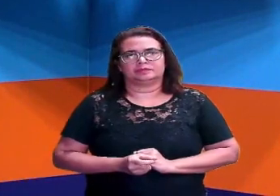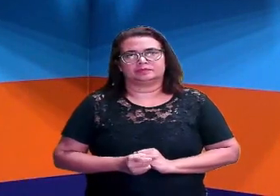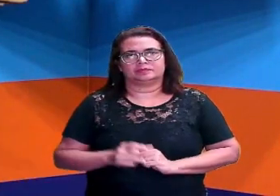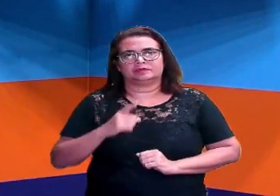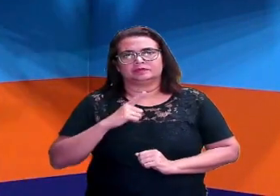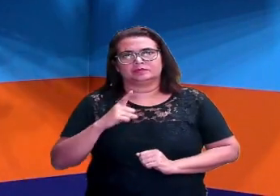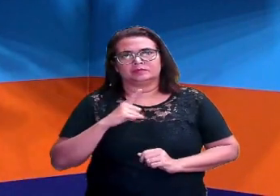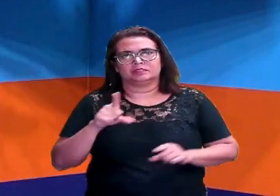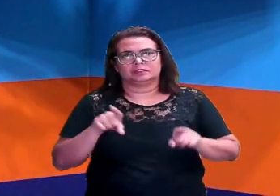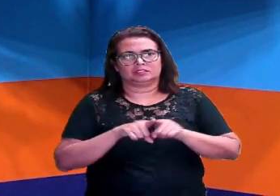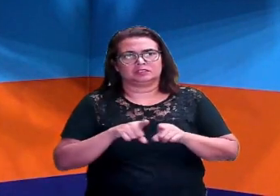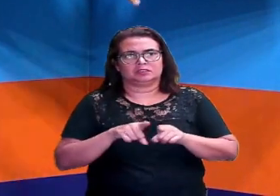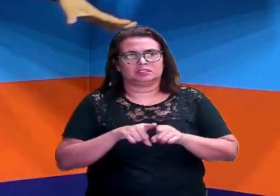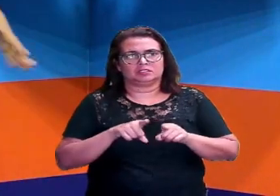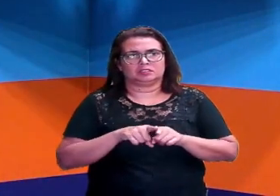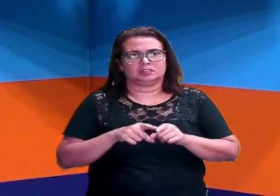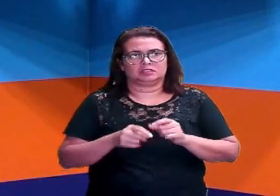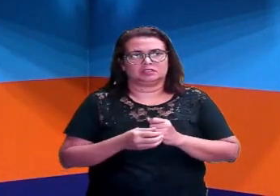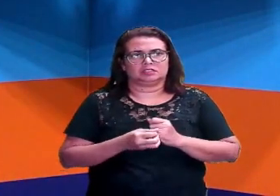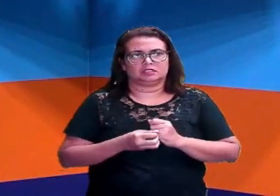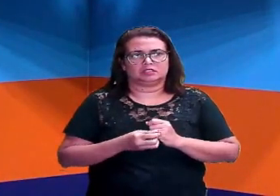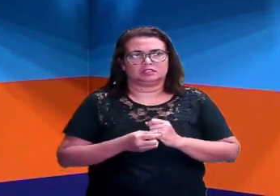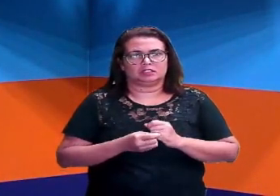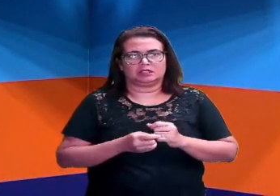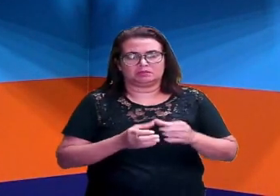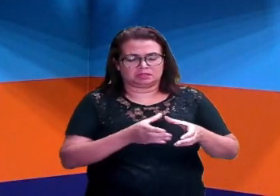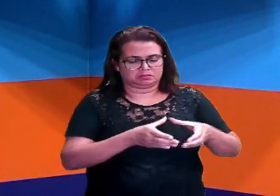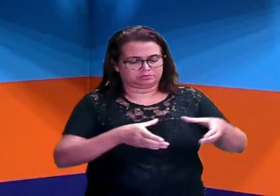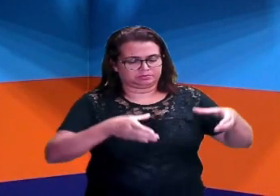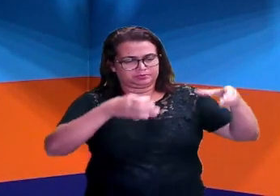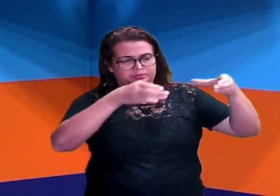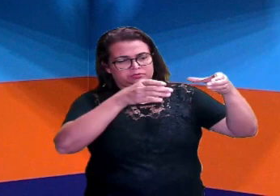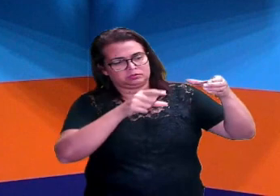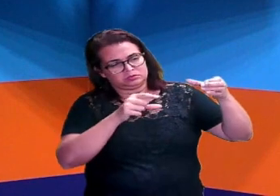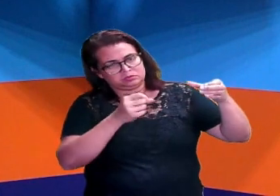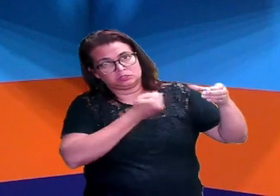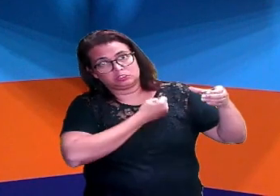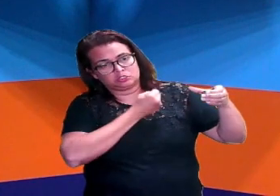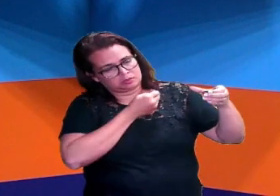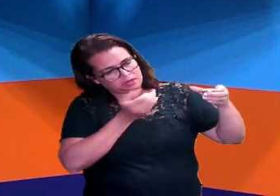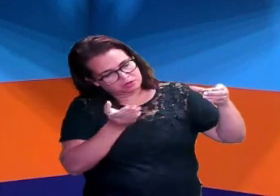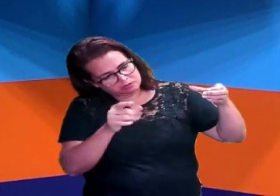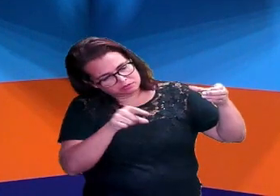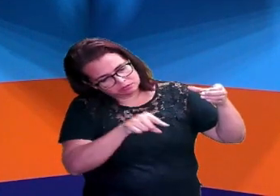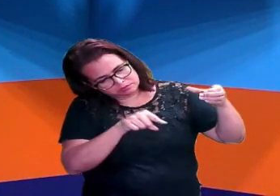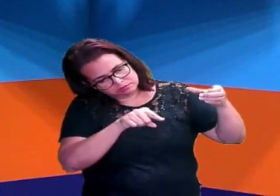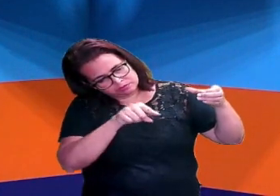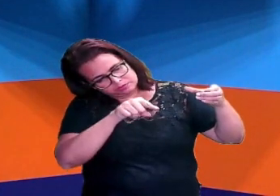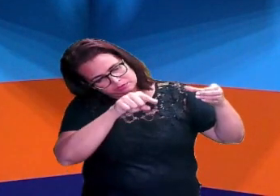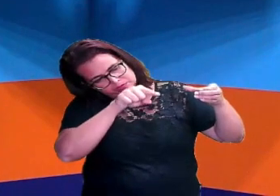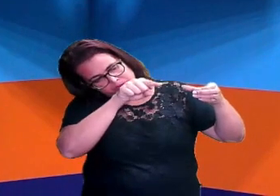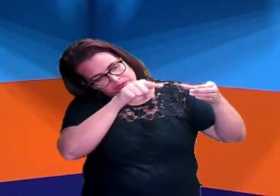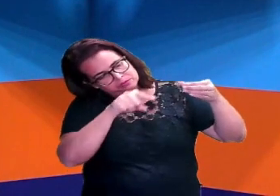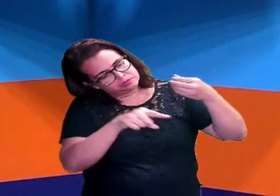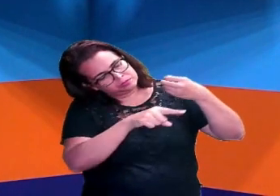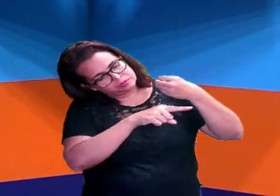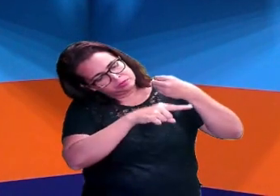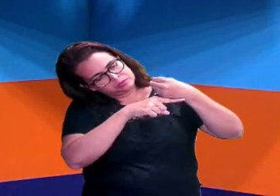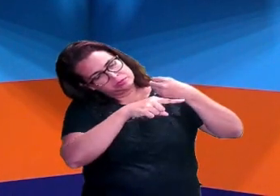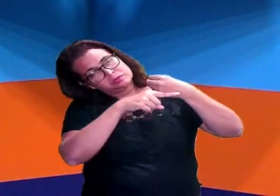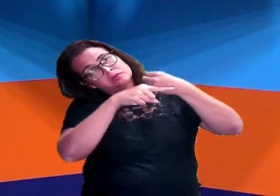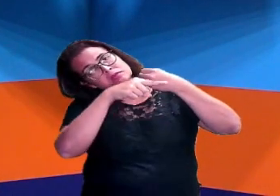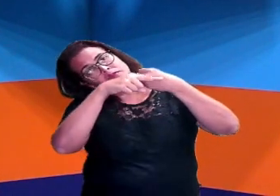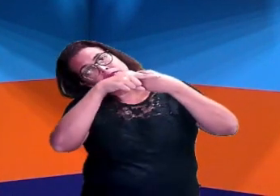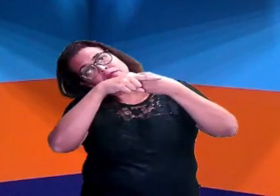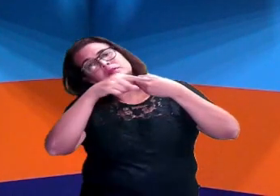medidora, tá? A unidade litro, que é onde a gente vai trabalhar a capacidade, quanto tem de litro dentro daquele